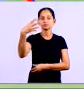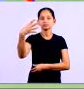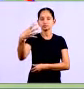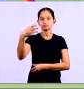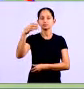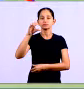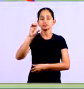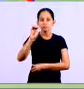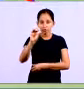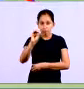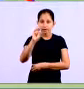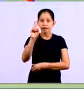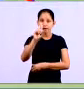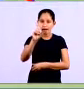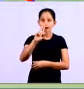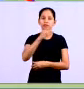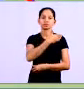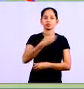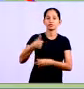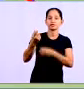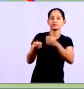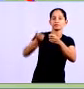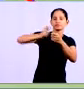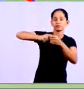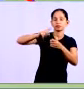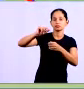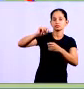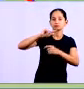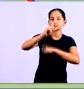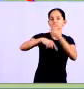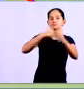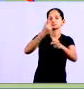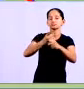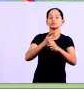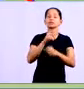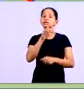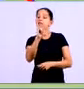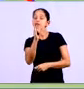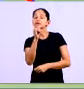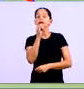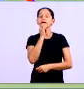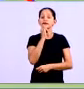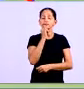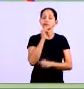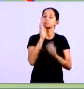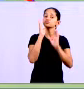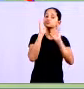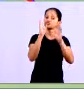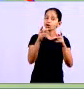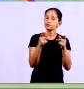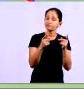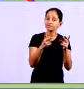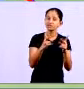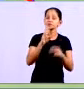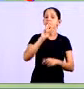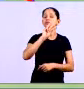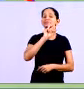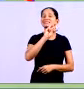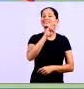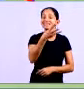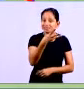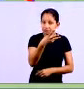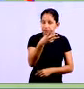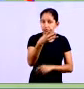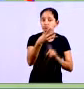R$340 a recuperar de ICMS do governo. Vamos colocar que eu vendo essa mercadoria por 3.000 e